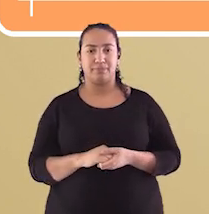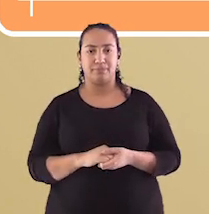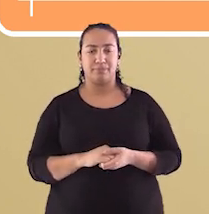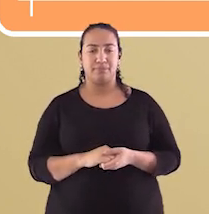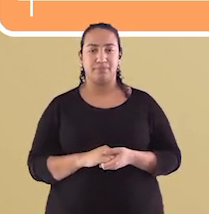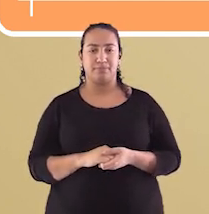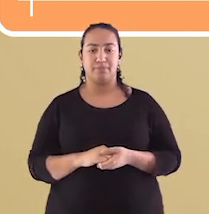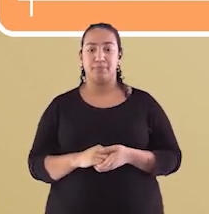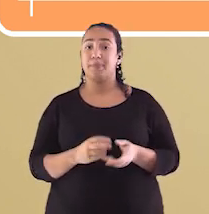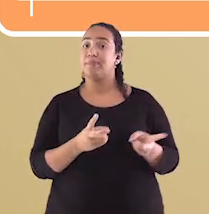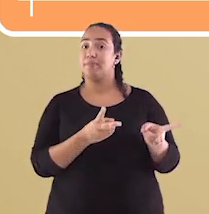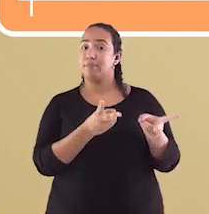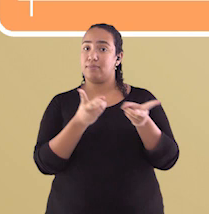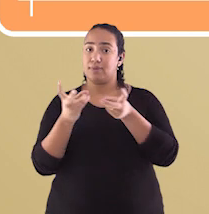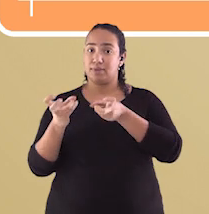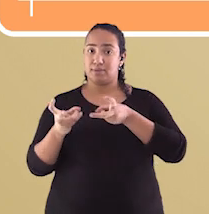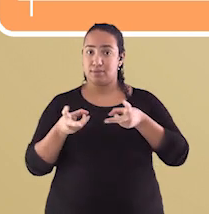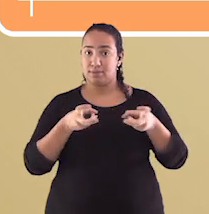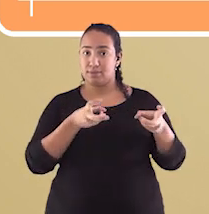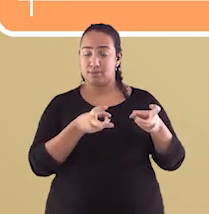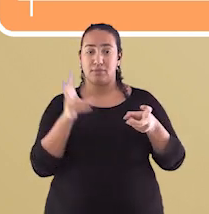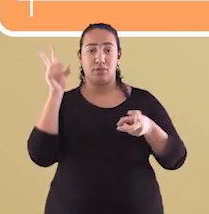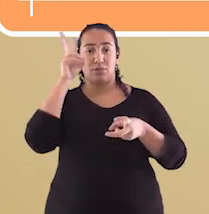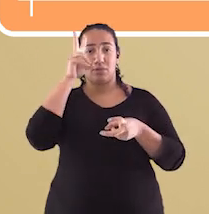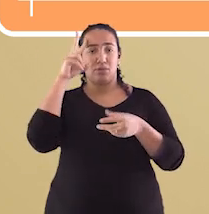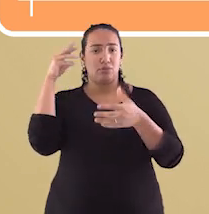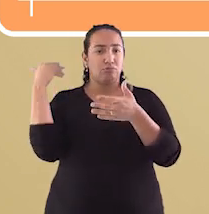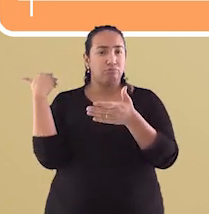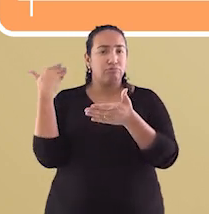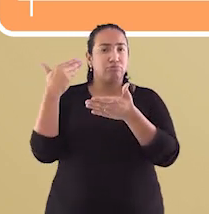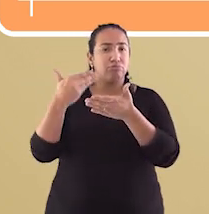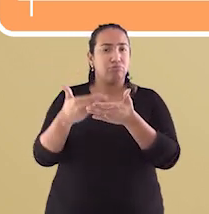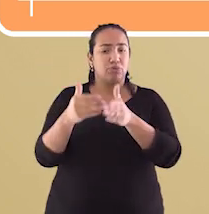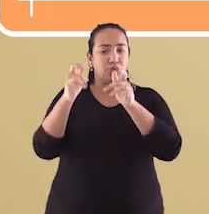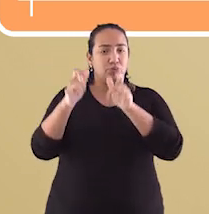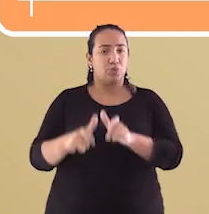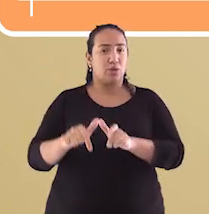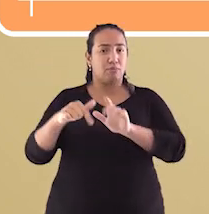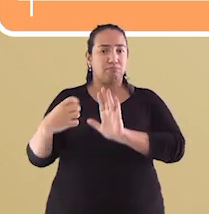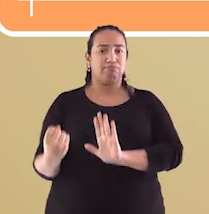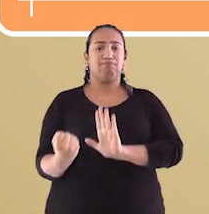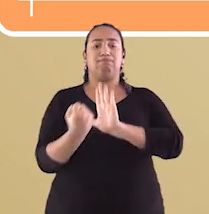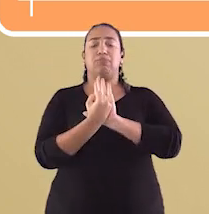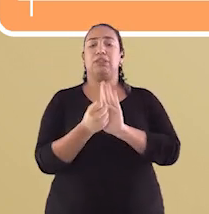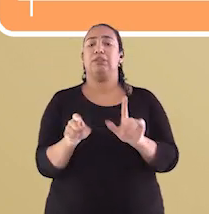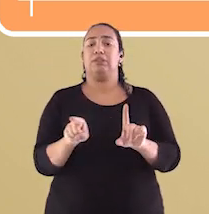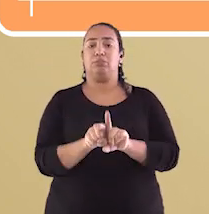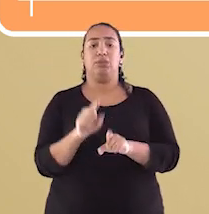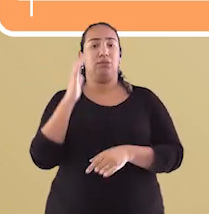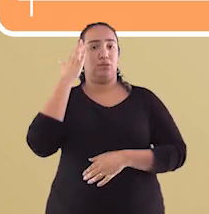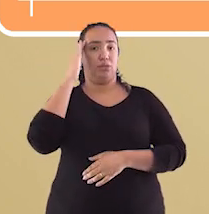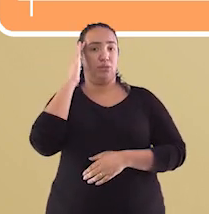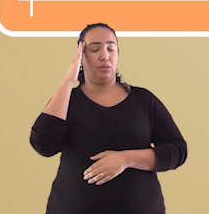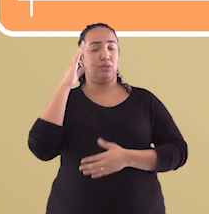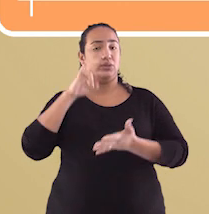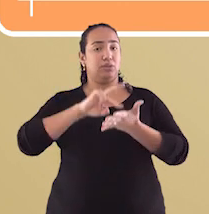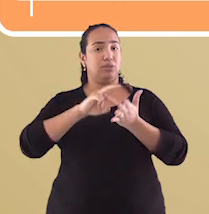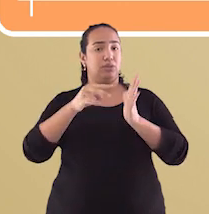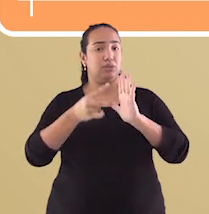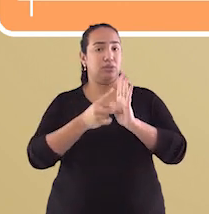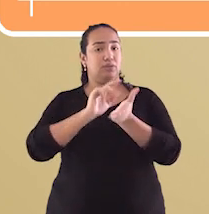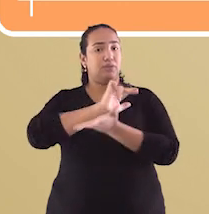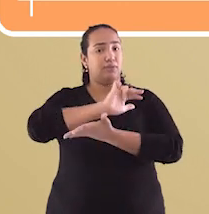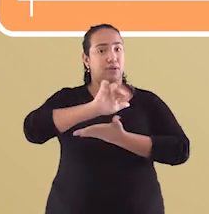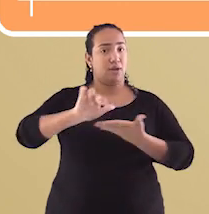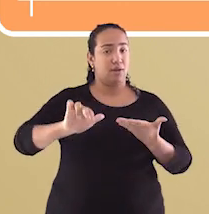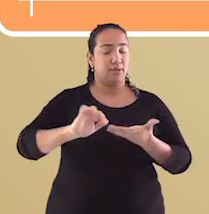BNCC: identificar os marcos históricos do lugar em que vive e compreender seus